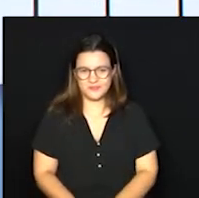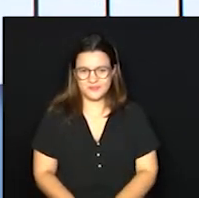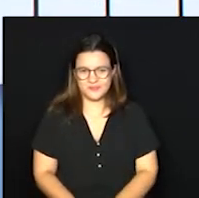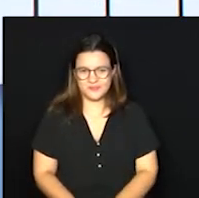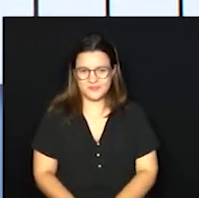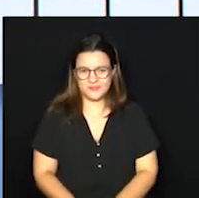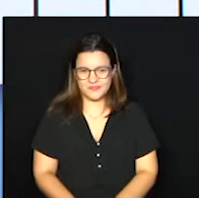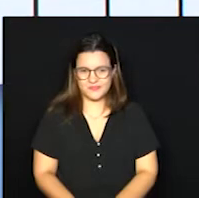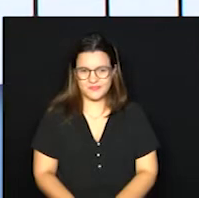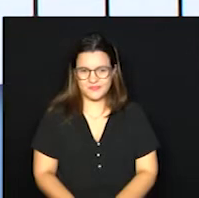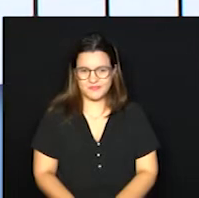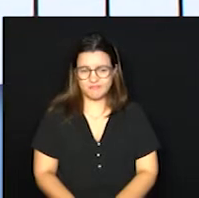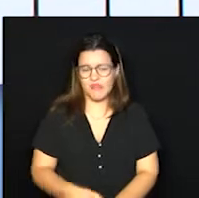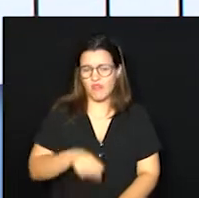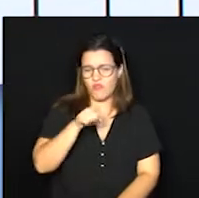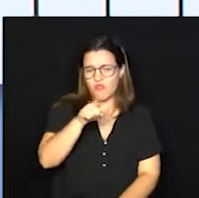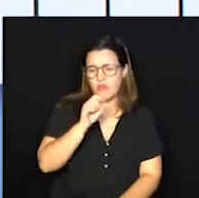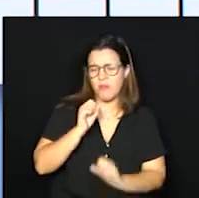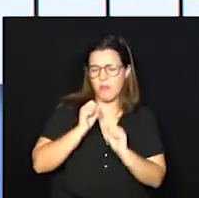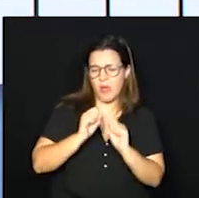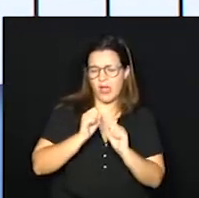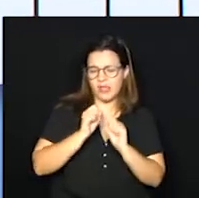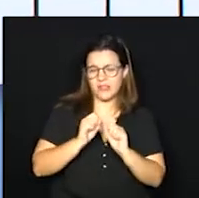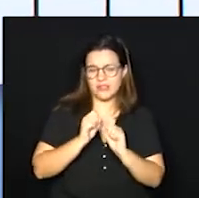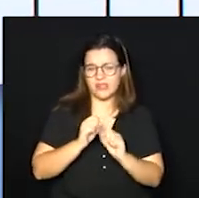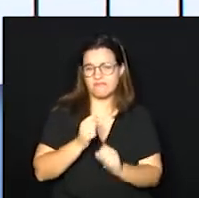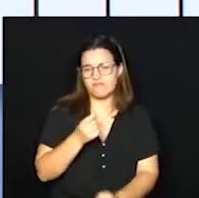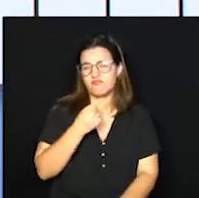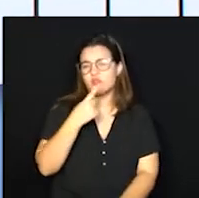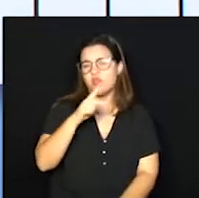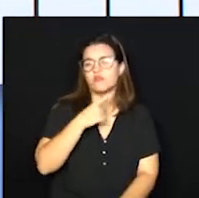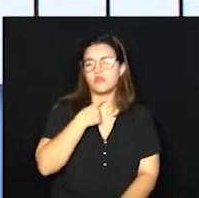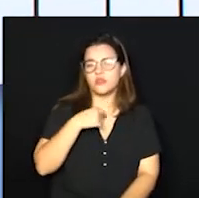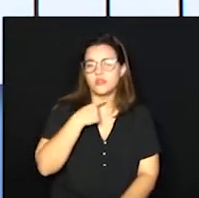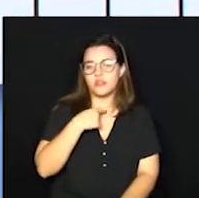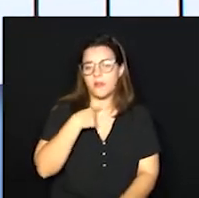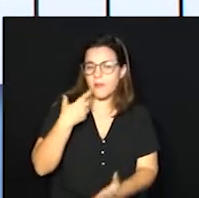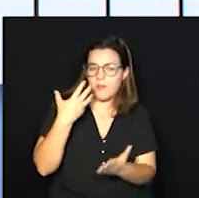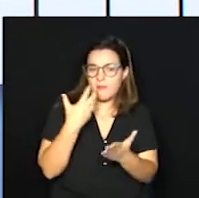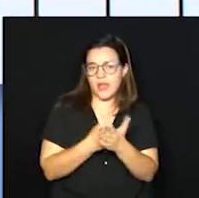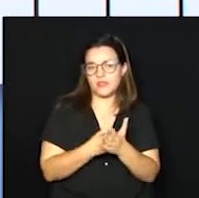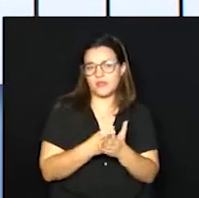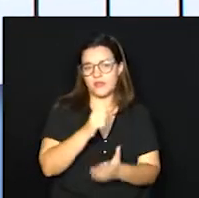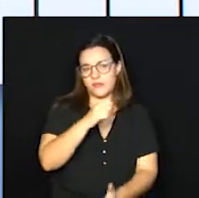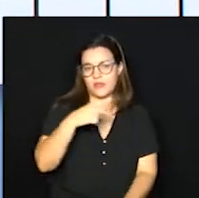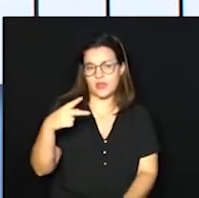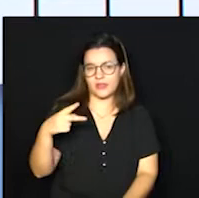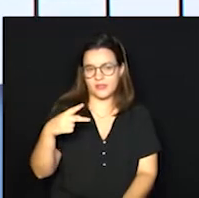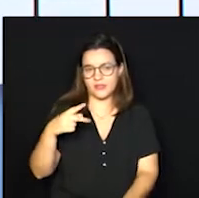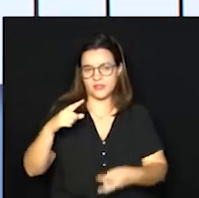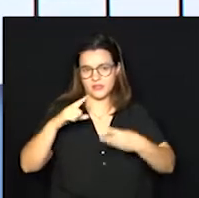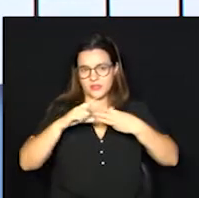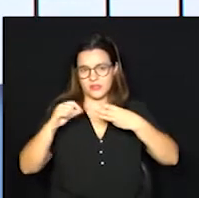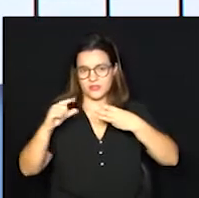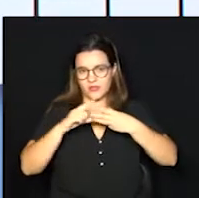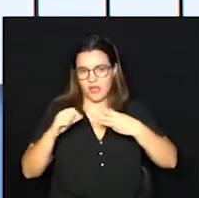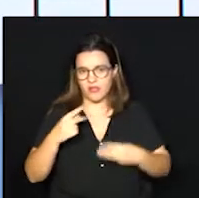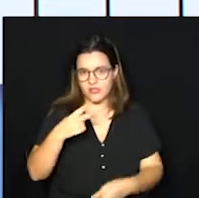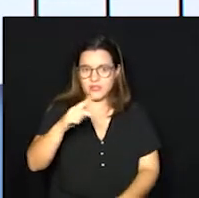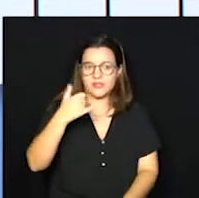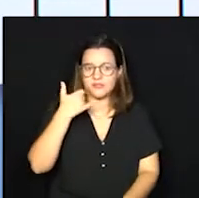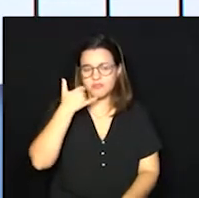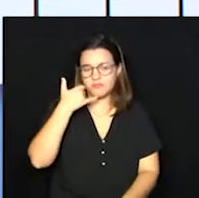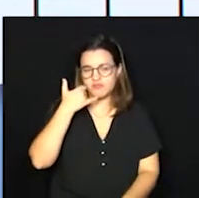portal.indec.com.br/Fale Conosco. Você também pode, se quiser, baixar o aplicativo da INDEC aí no seu